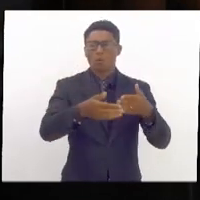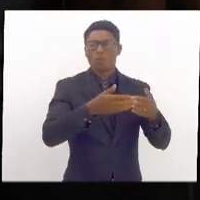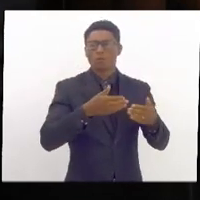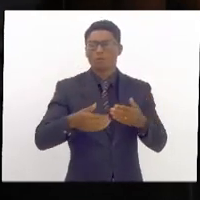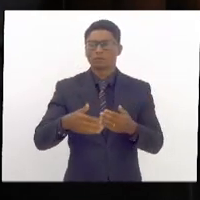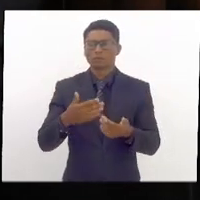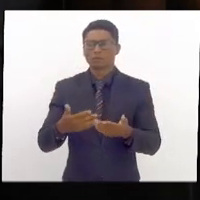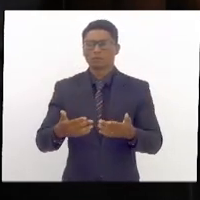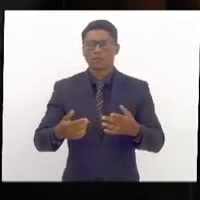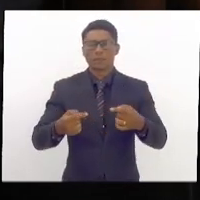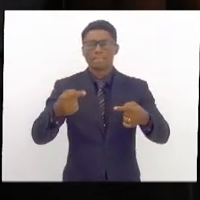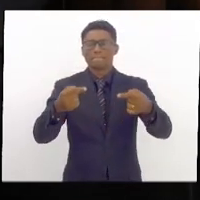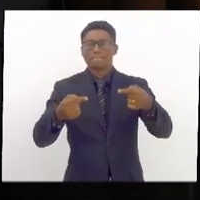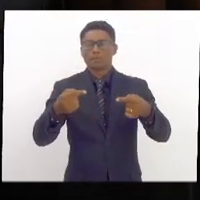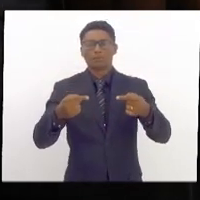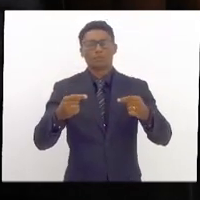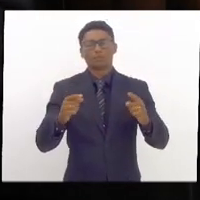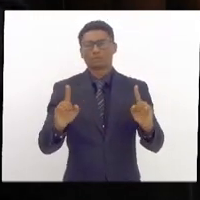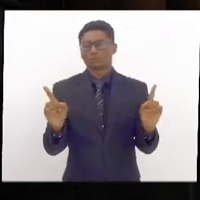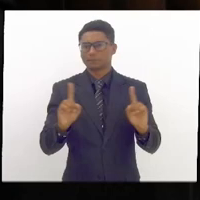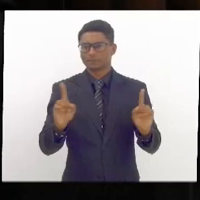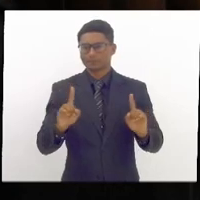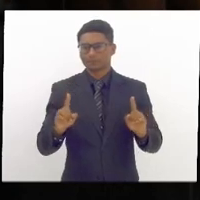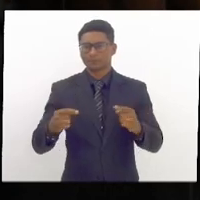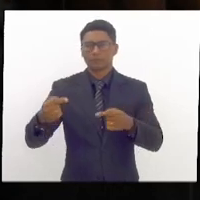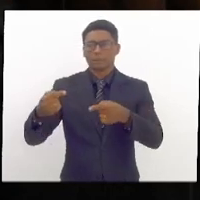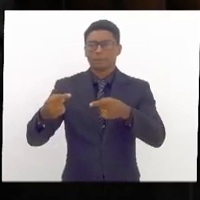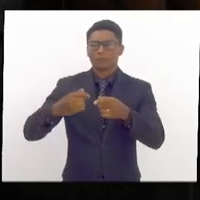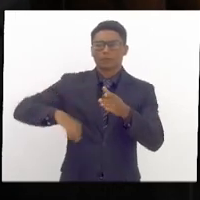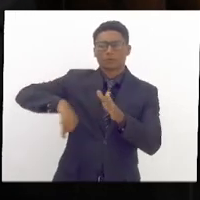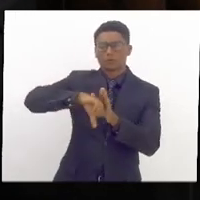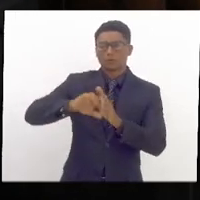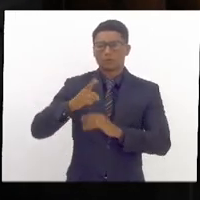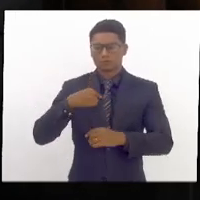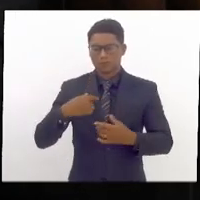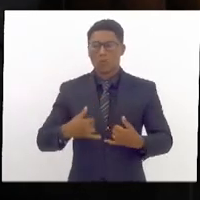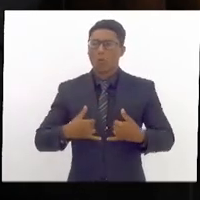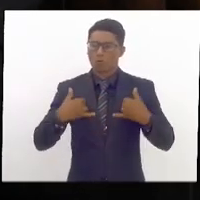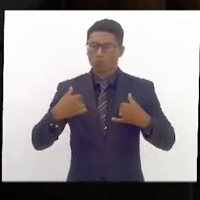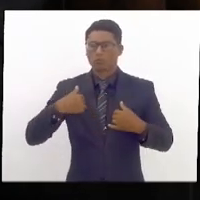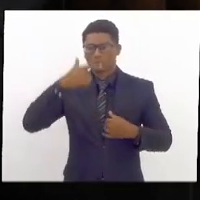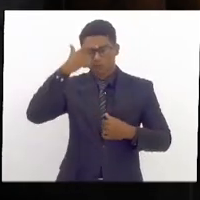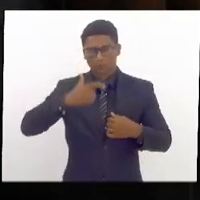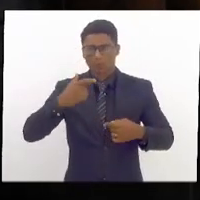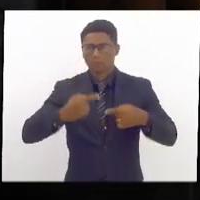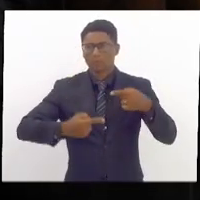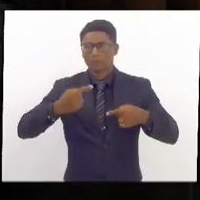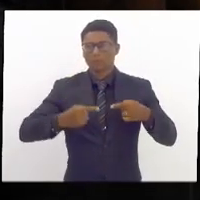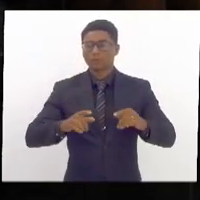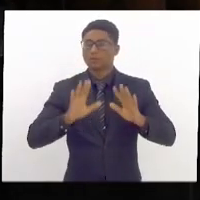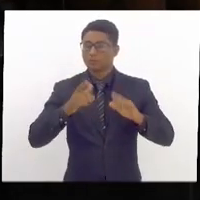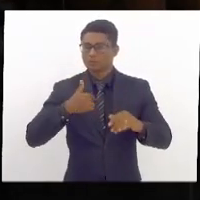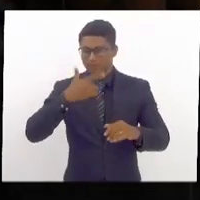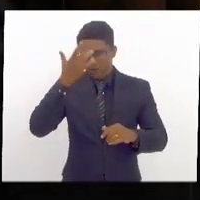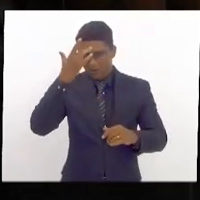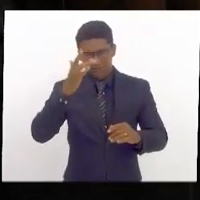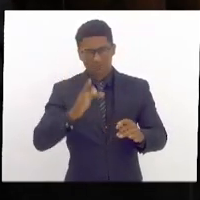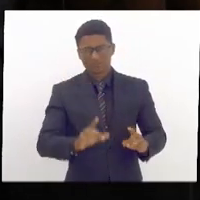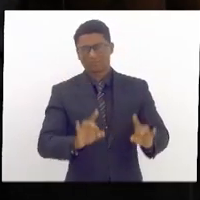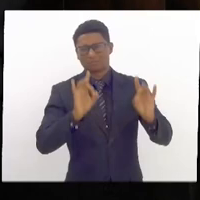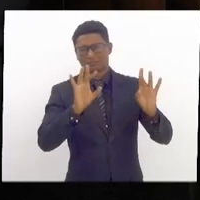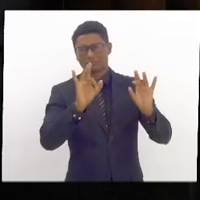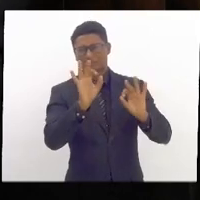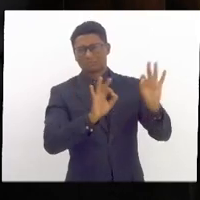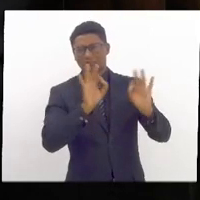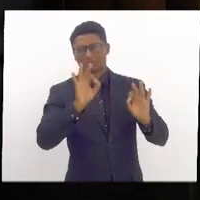apenas contra políticos, sobre políticos, não criminalizo a política, tenho orgulho de ser político, mas acho que os regimes especiais não são cabíveis, sobretudo